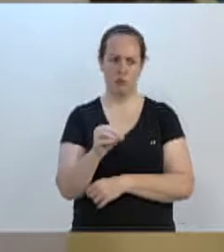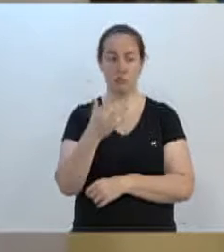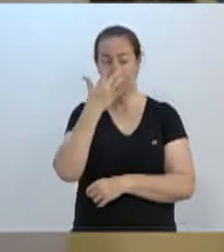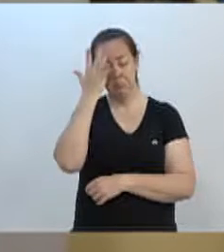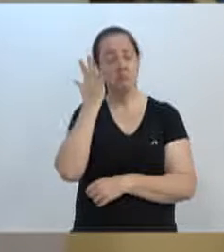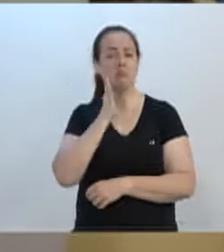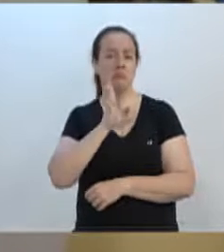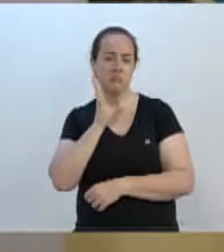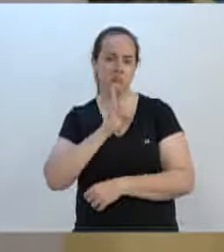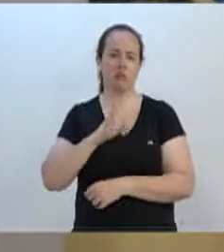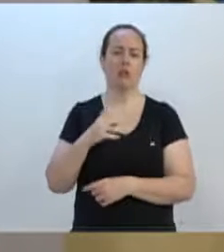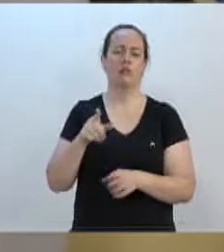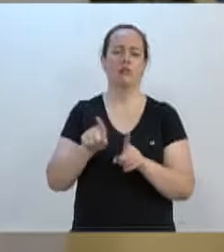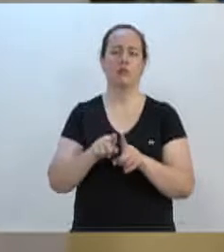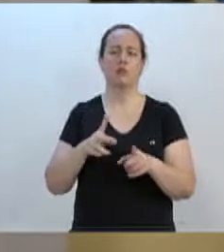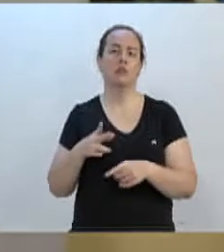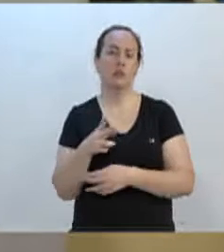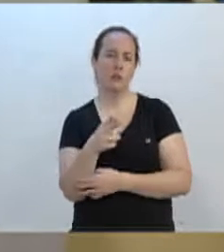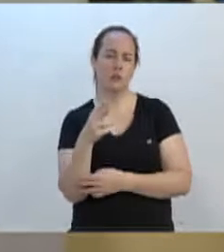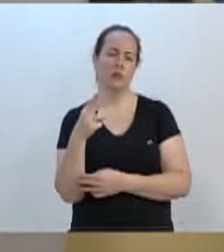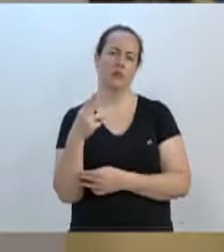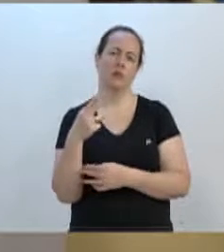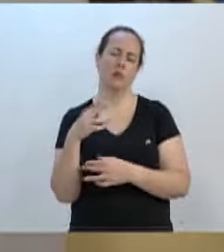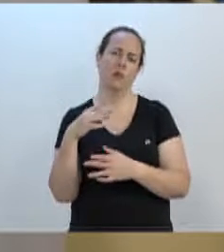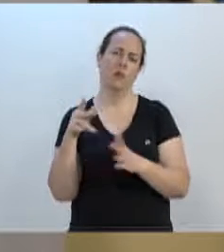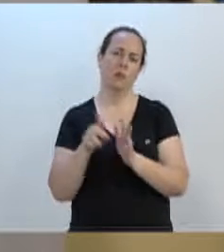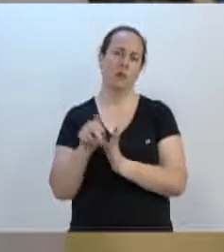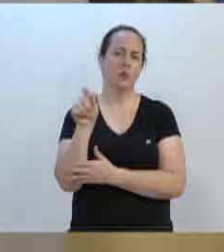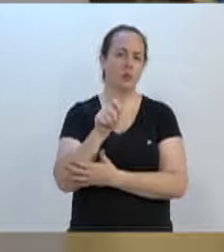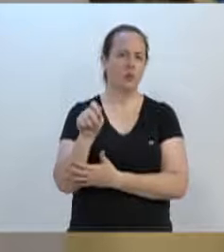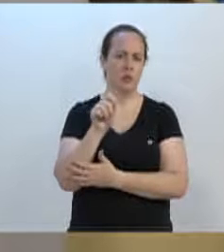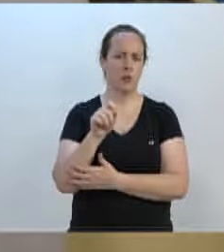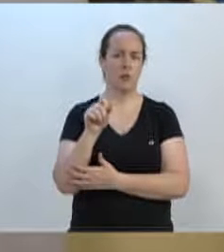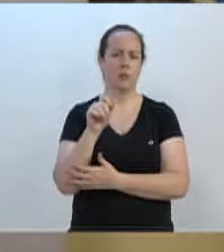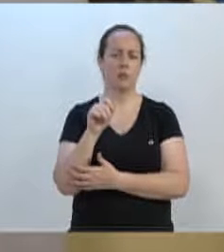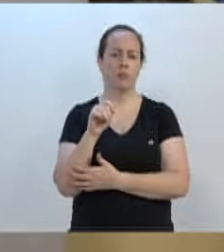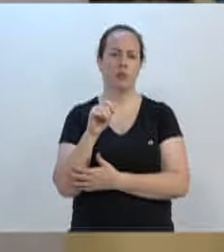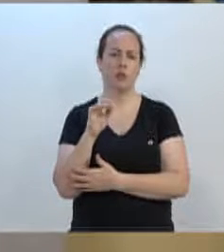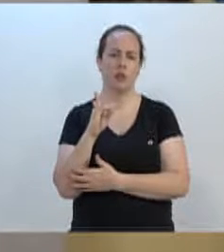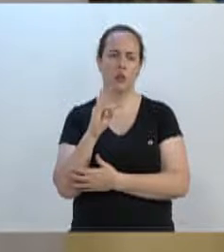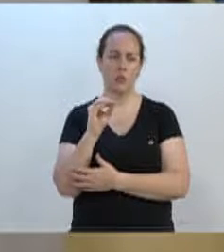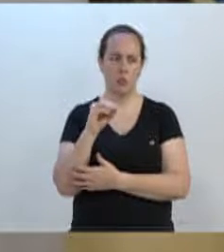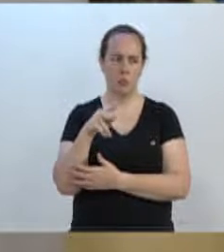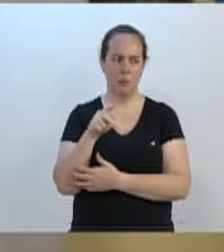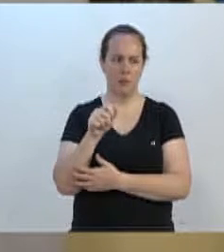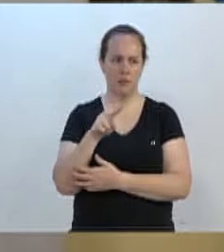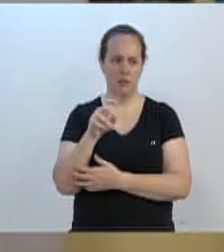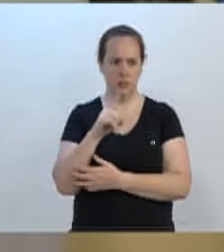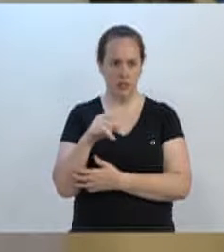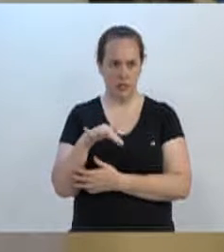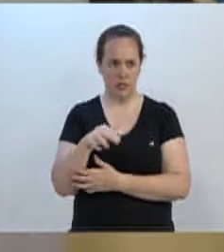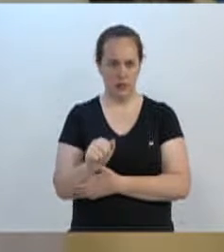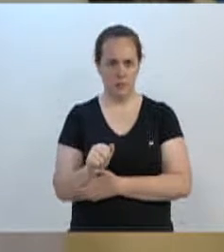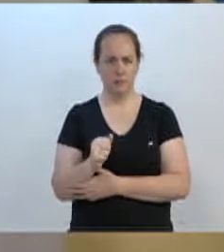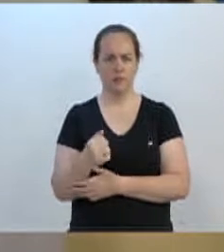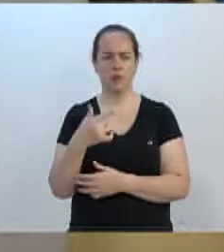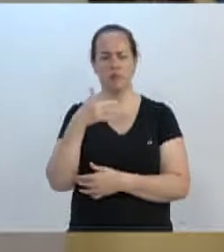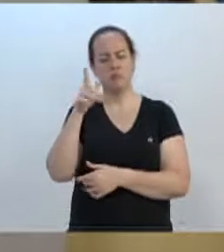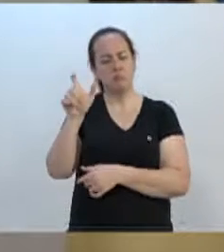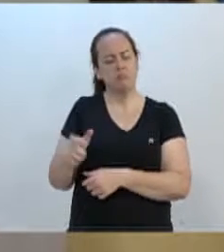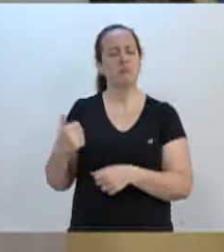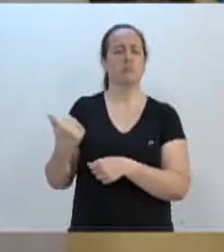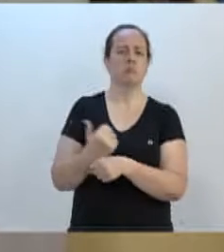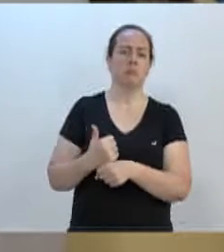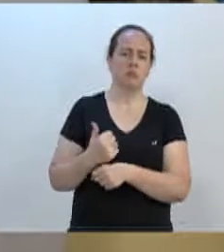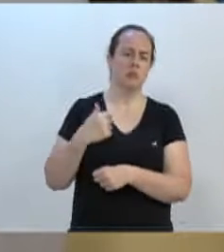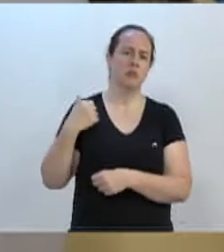também a tesoureira da Associação de Moradores da Itopavazinha, uma senhora muito atuante e fez